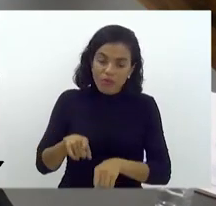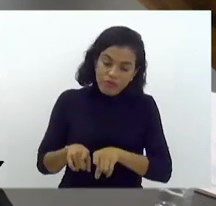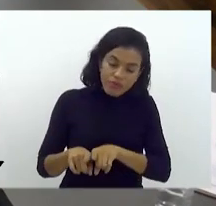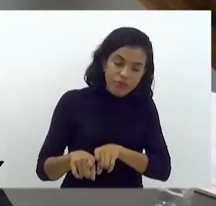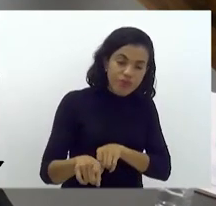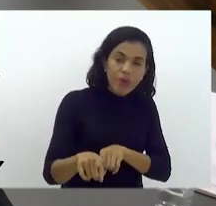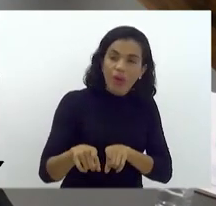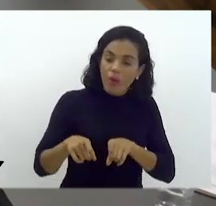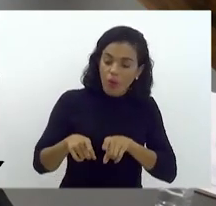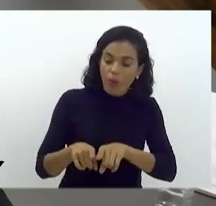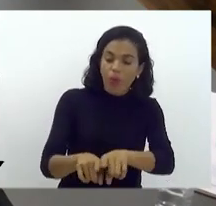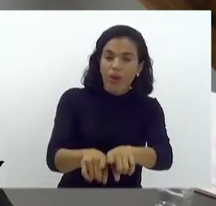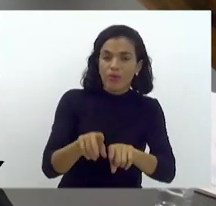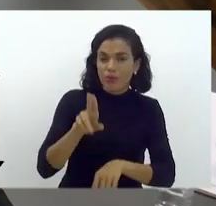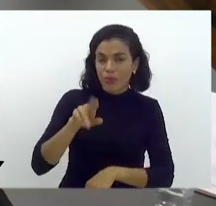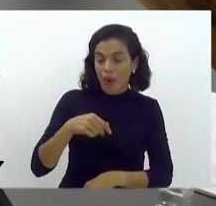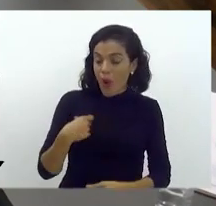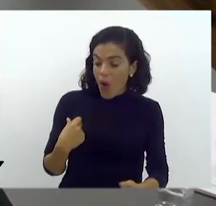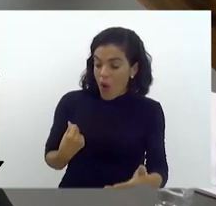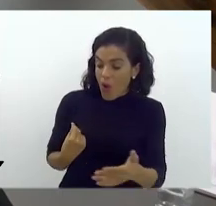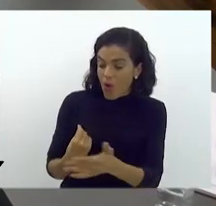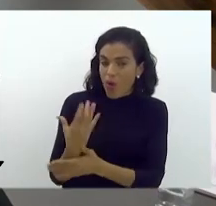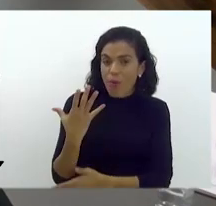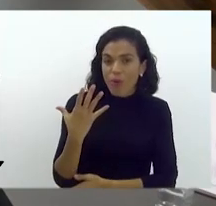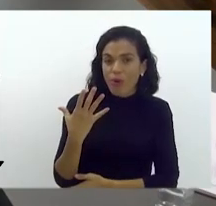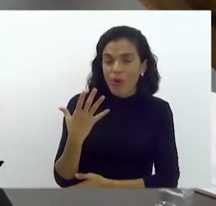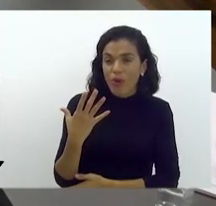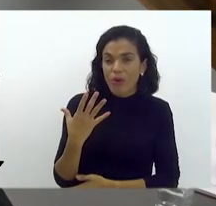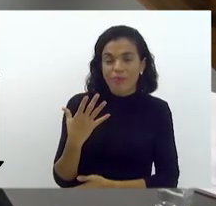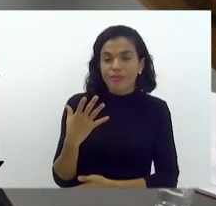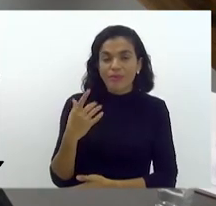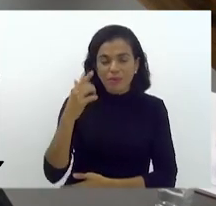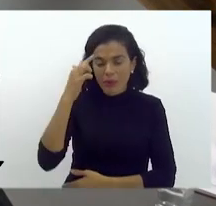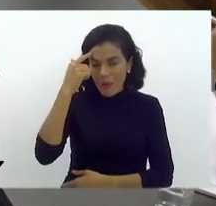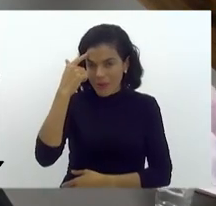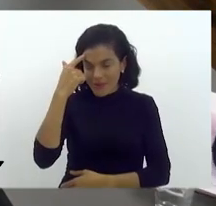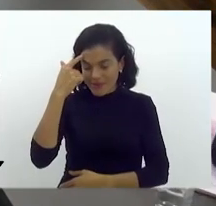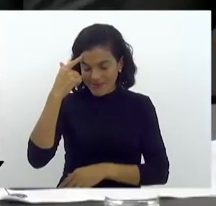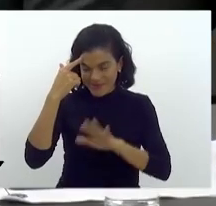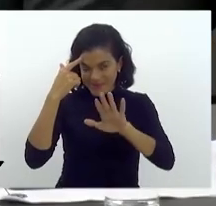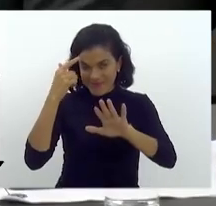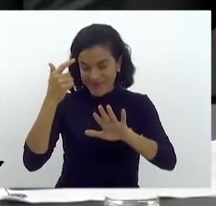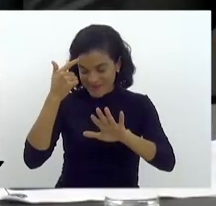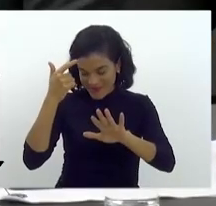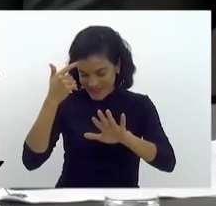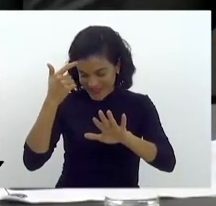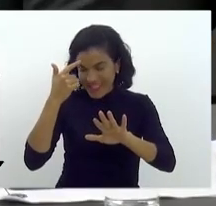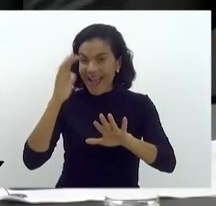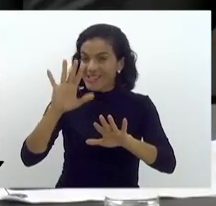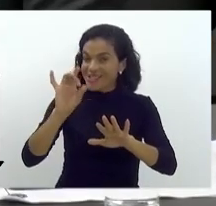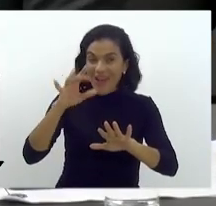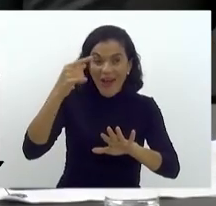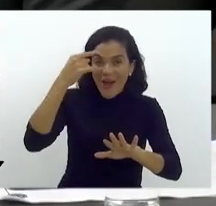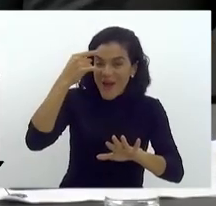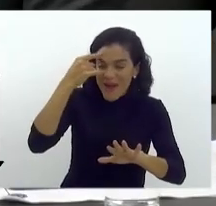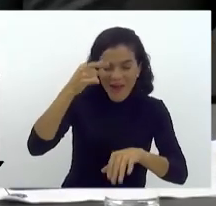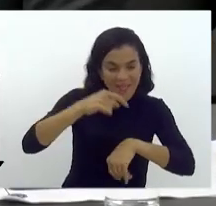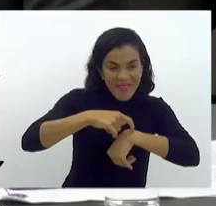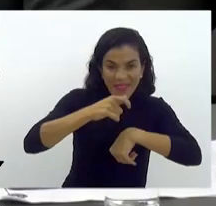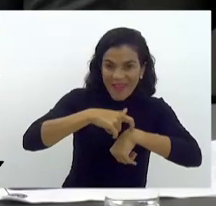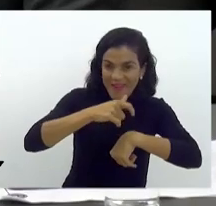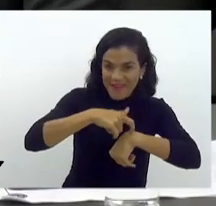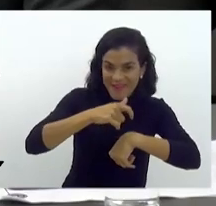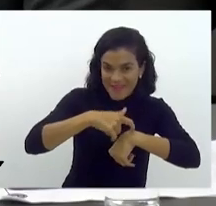na hora que comprar alguma coisa só só de pensar de o tempo que tem